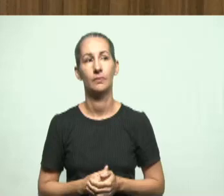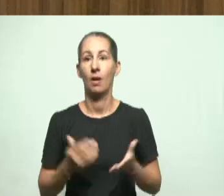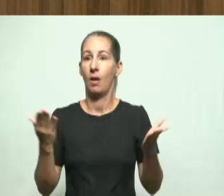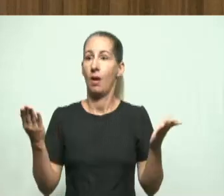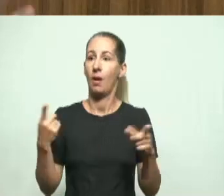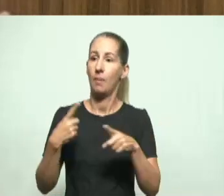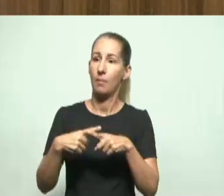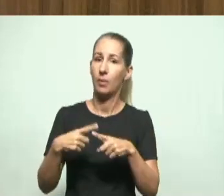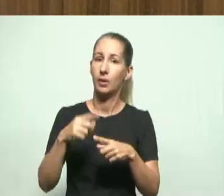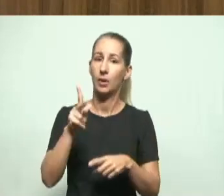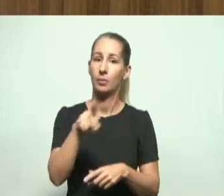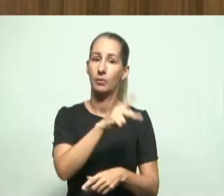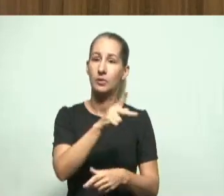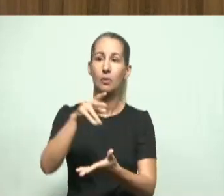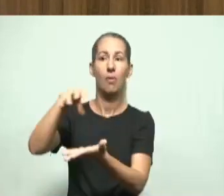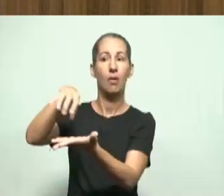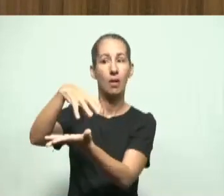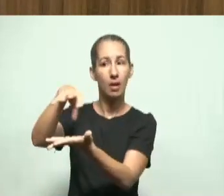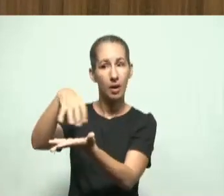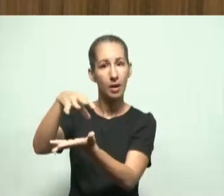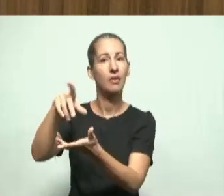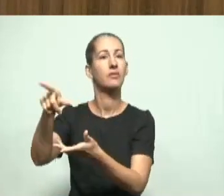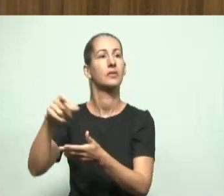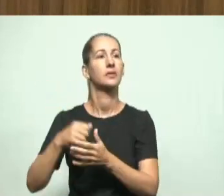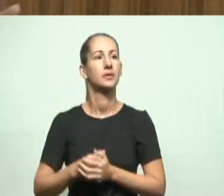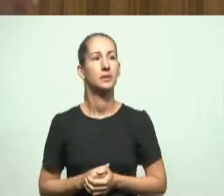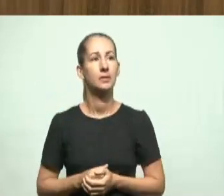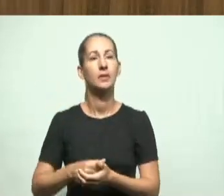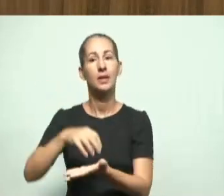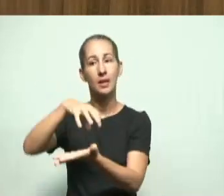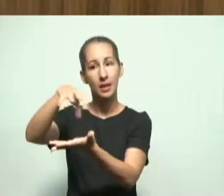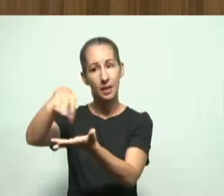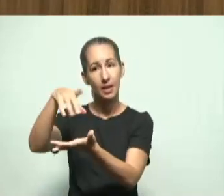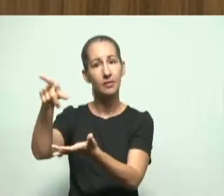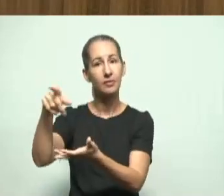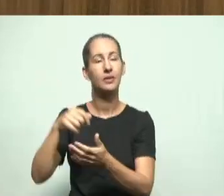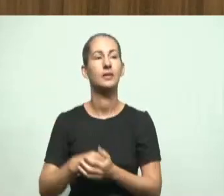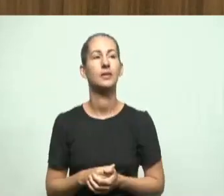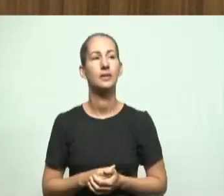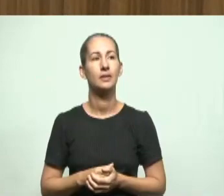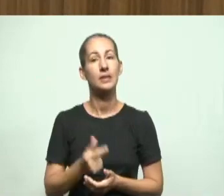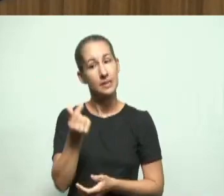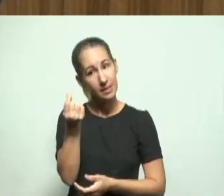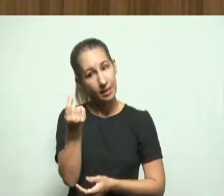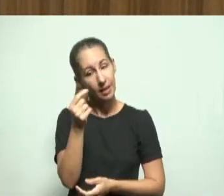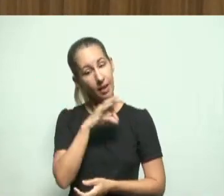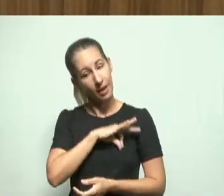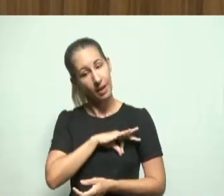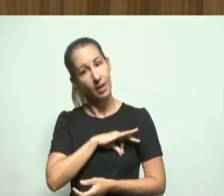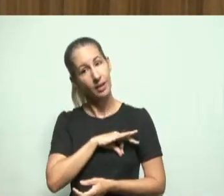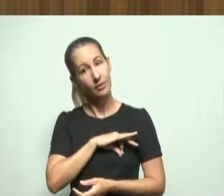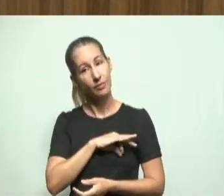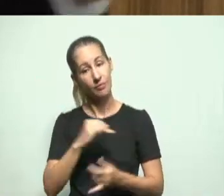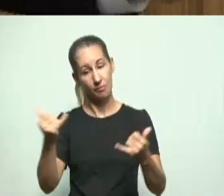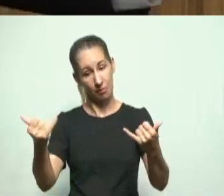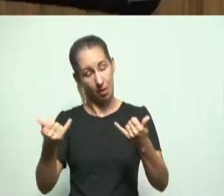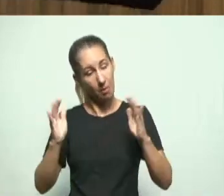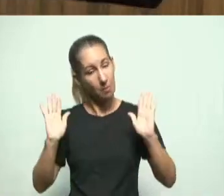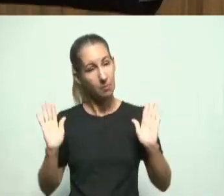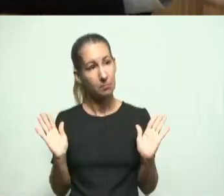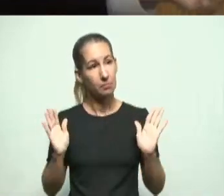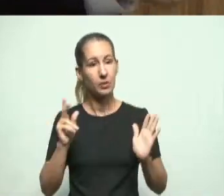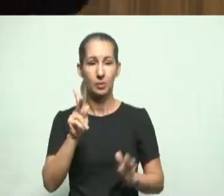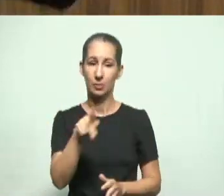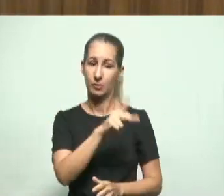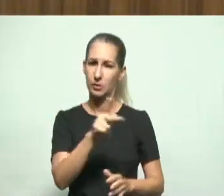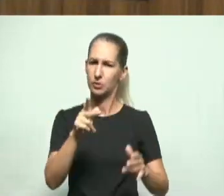porque os professores estão em greve. E o Vinícius? Os professores do Estado estão em greve, atrás de salário, que prometeu. Então, o professor fez